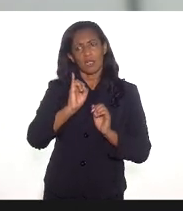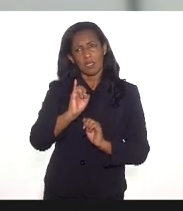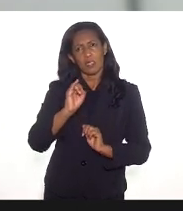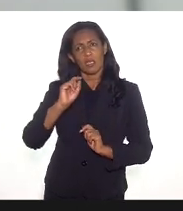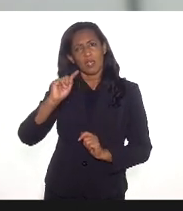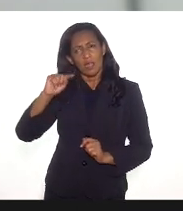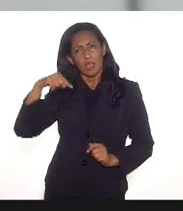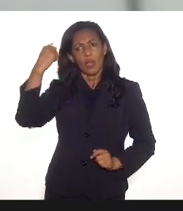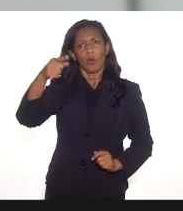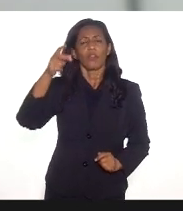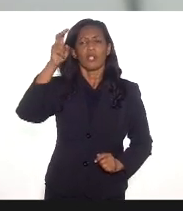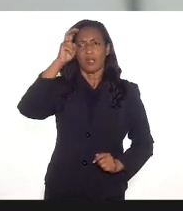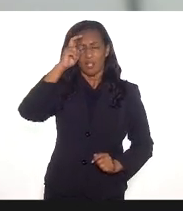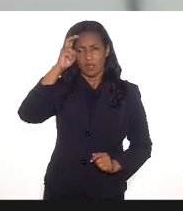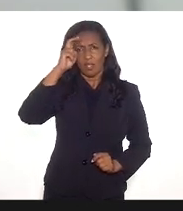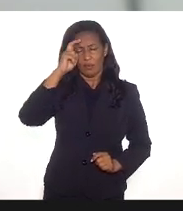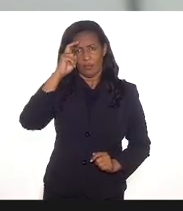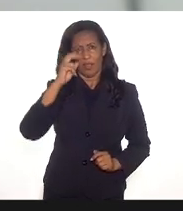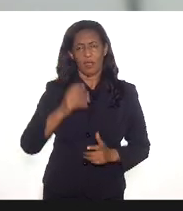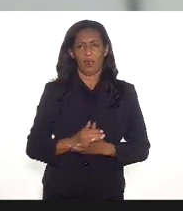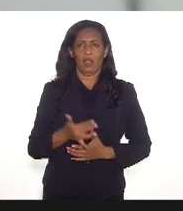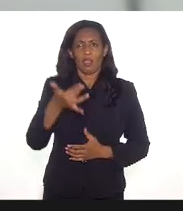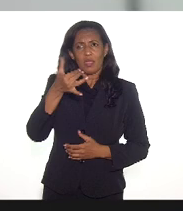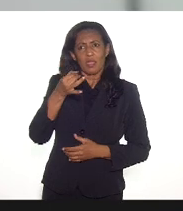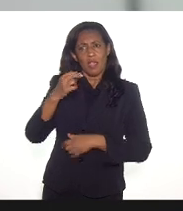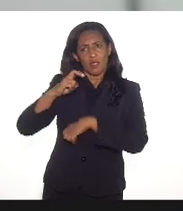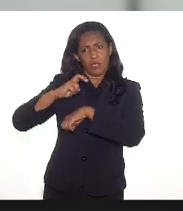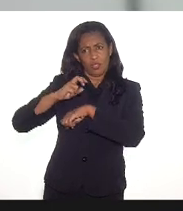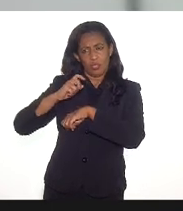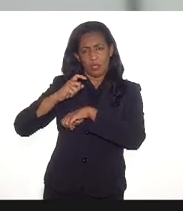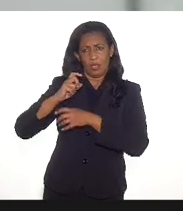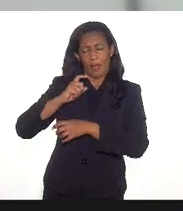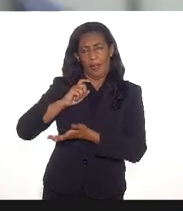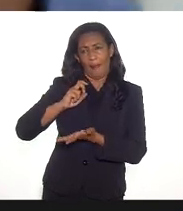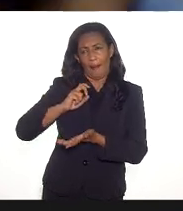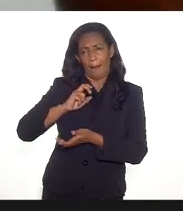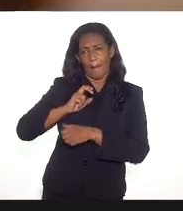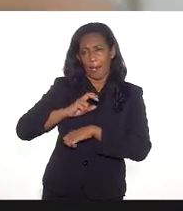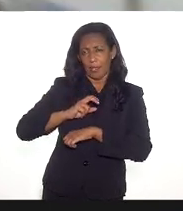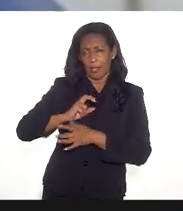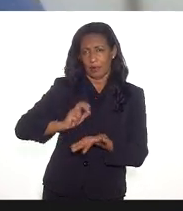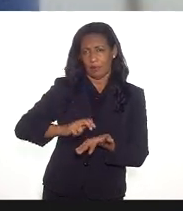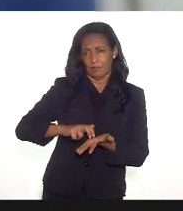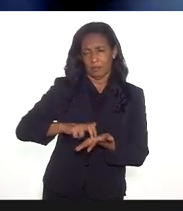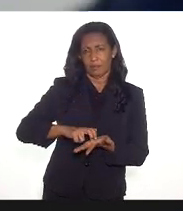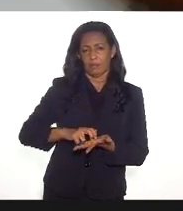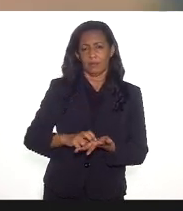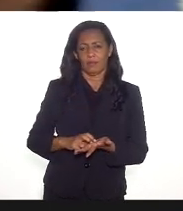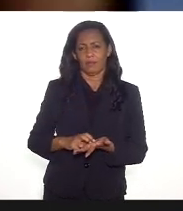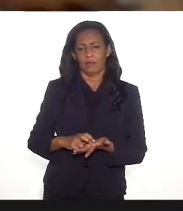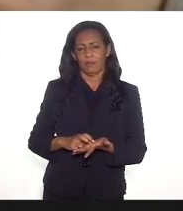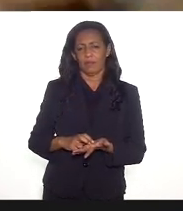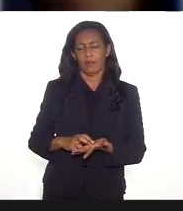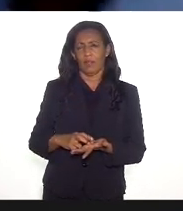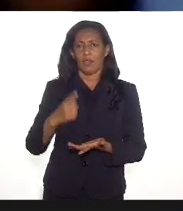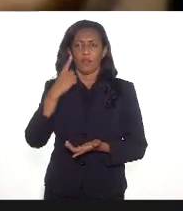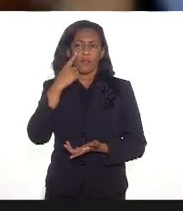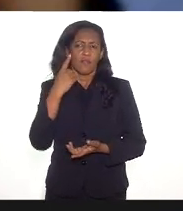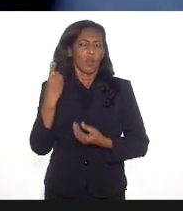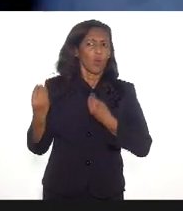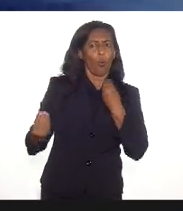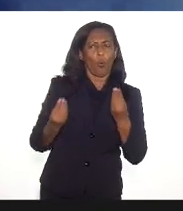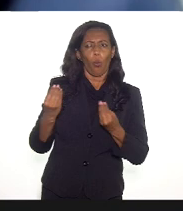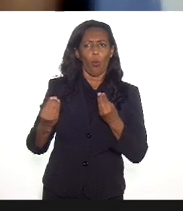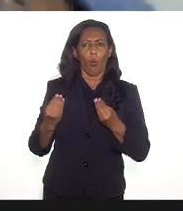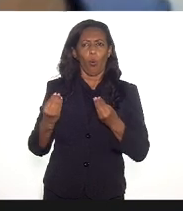da próxima quinta-feira, às 10 horas da manhã, o senhor com a sua equipe, para nos dizer um pouco aí sobre os